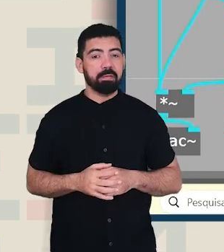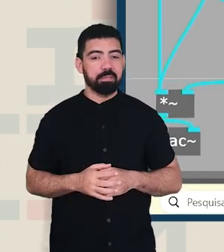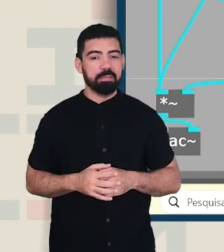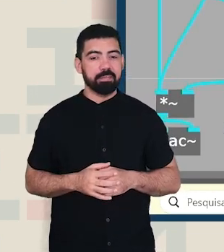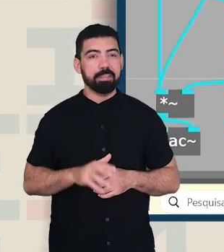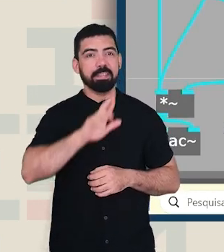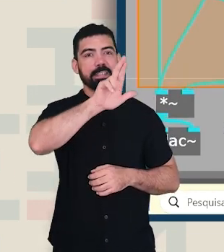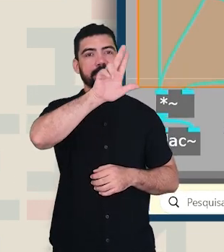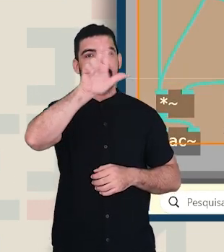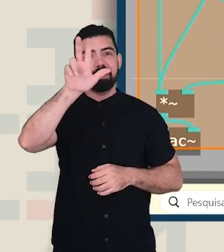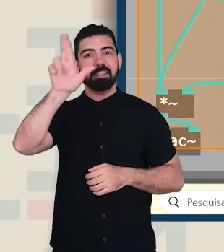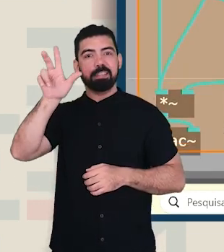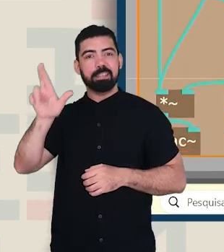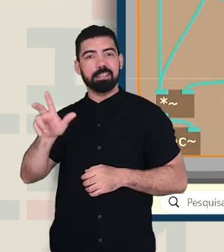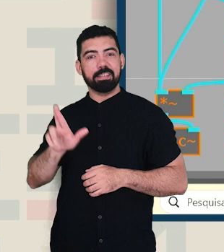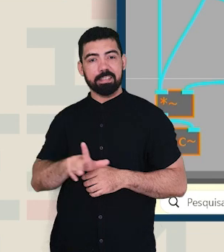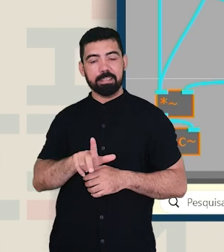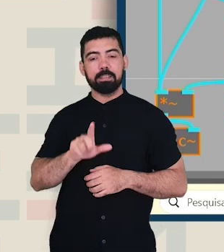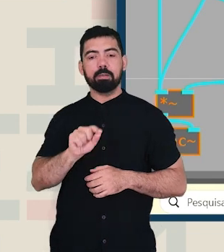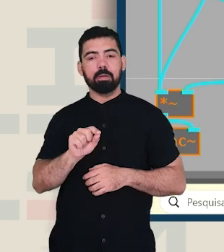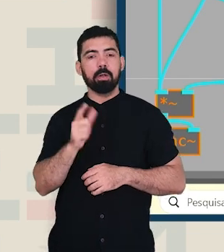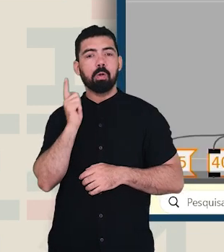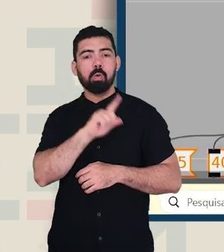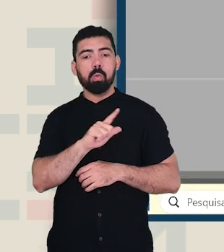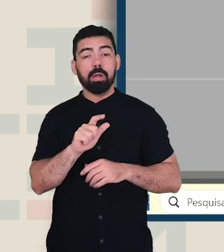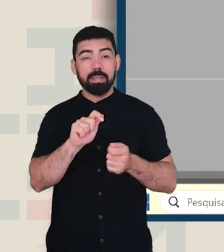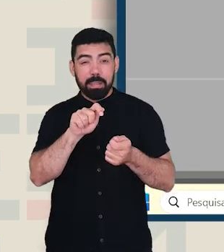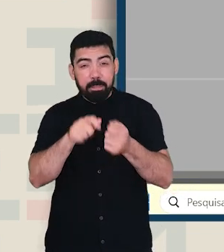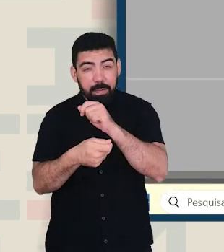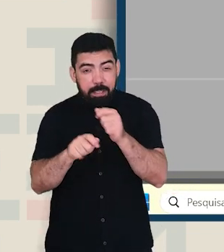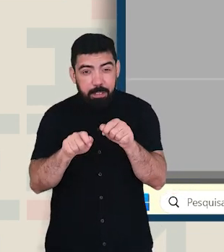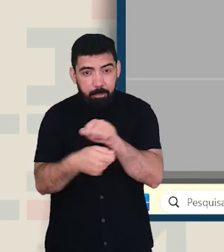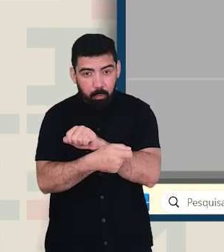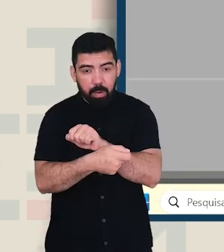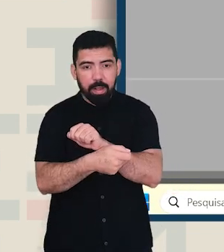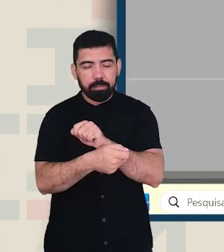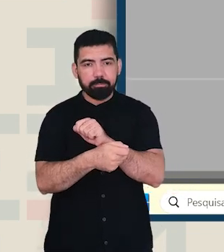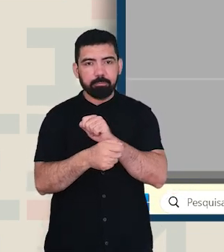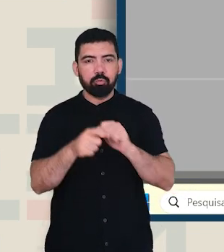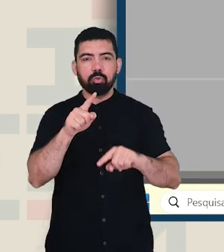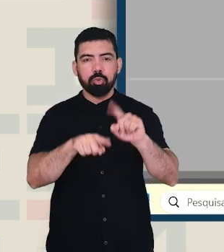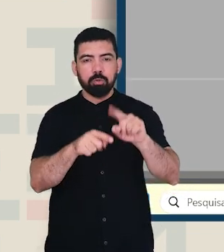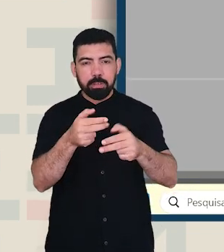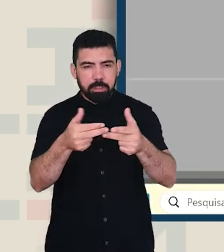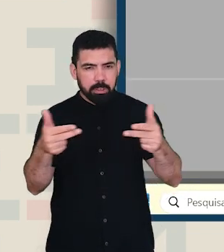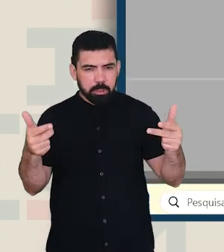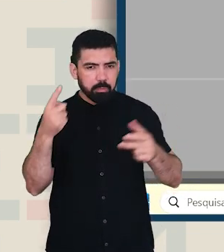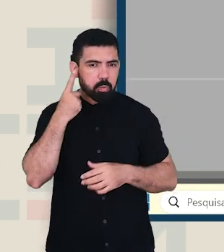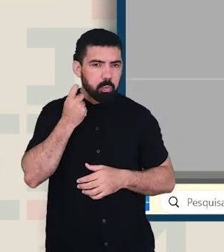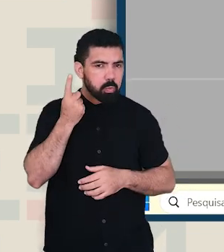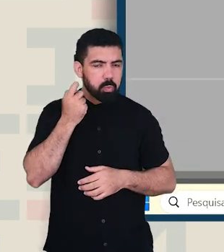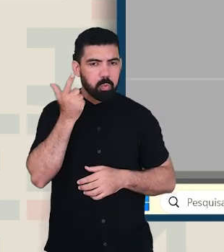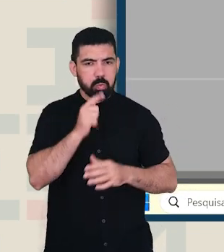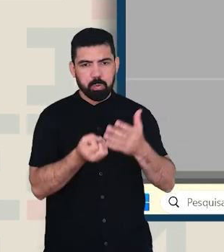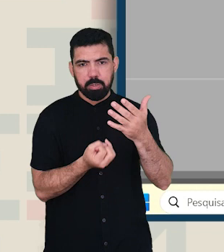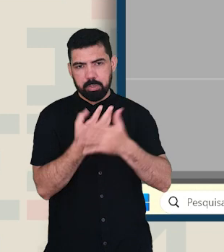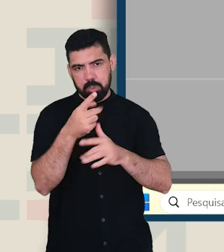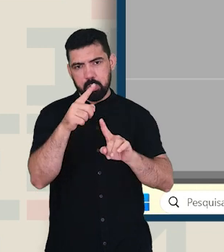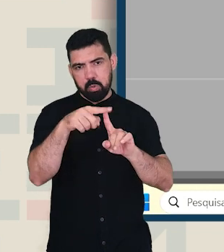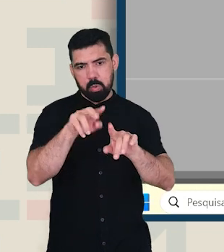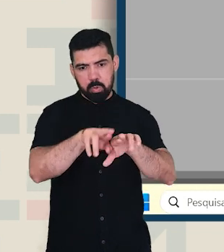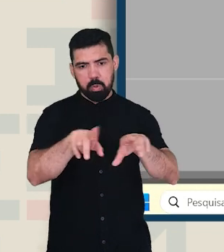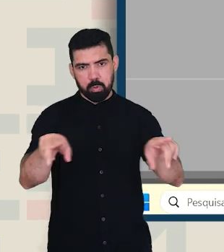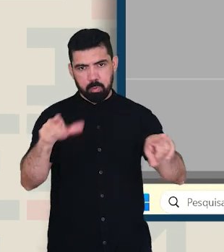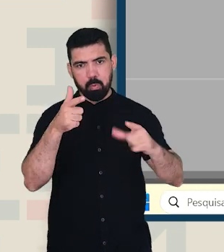Distintas formas de articular os diferentes elementos para produzir um tipo de som